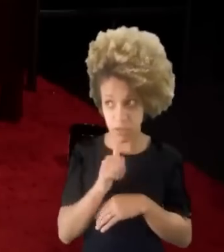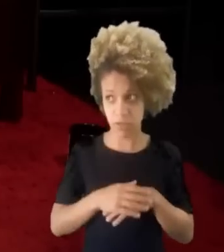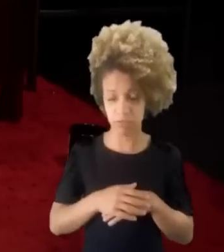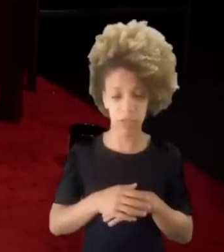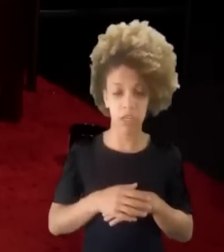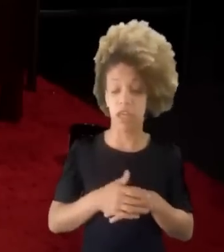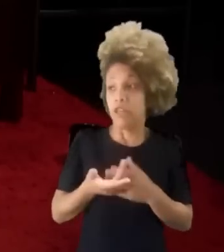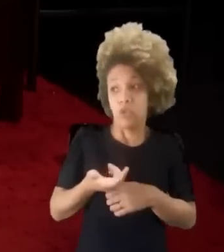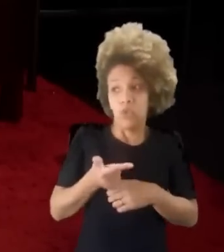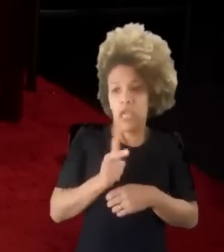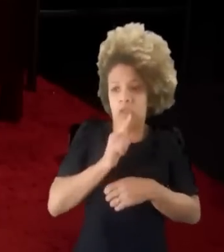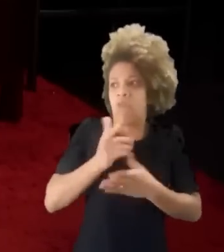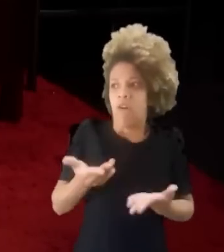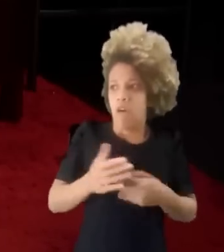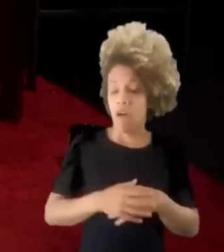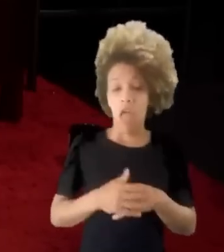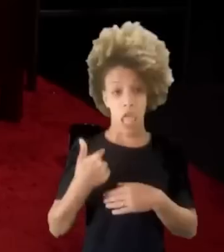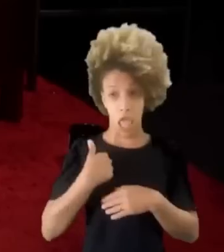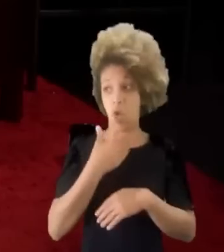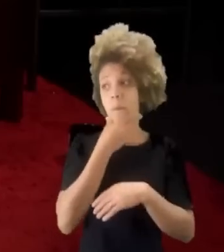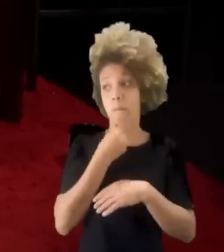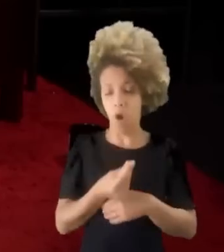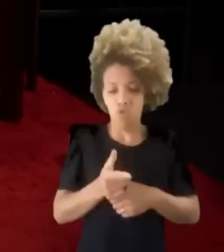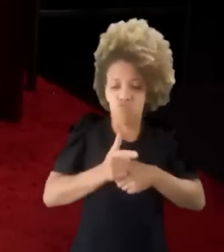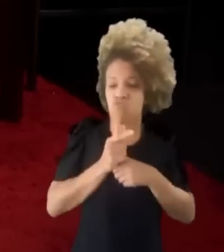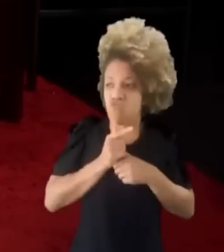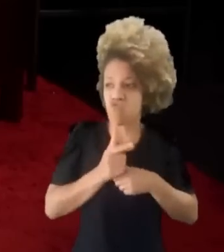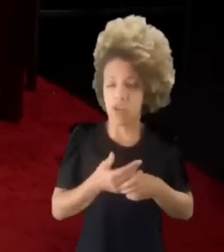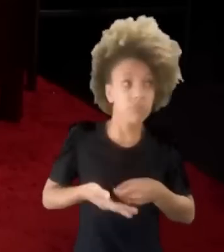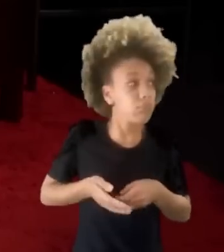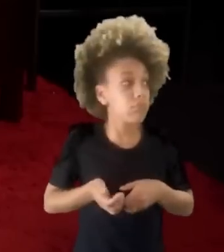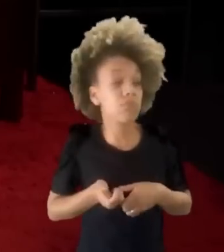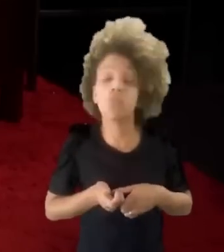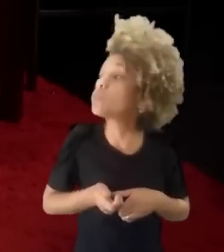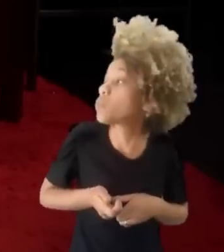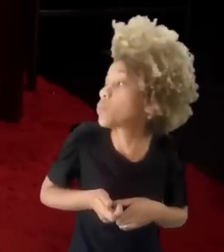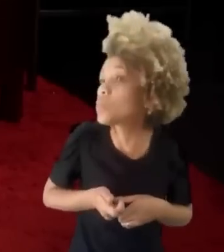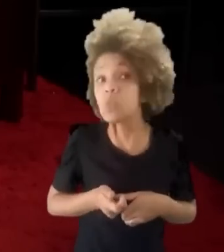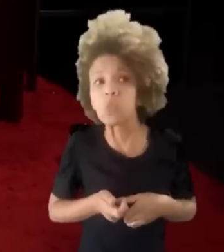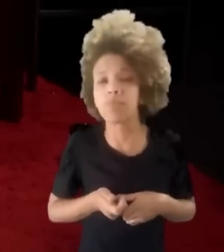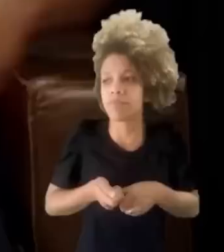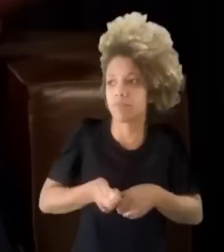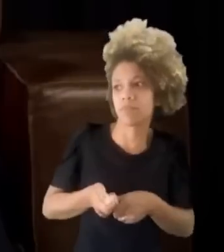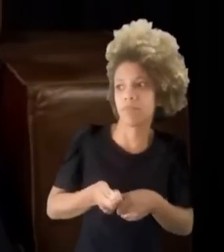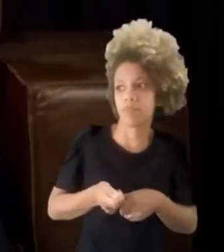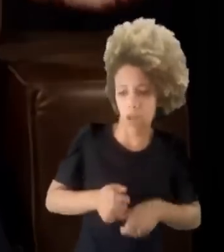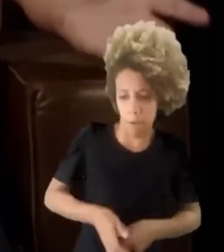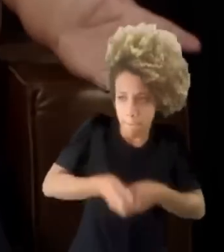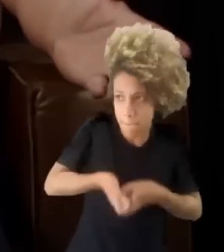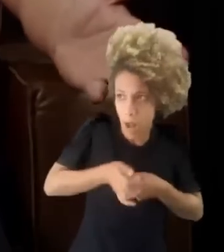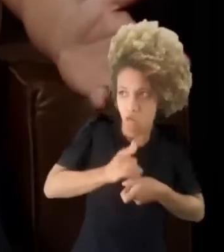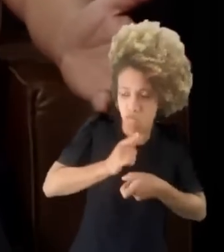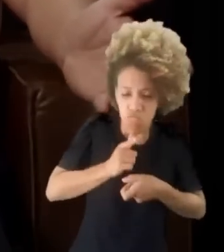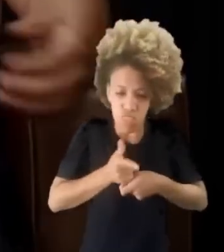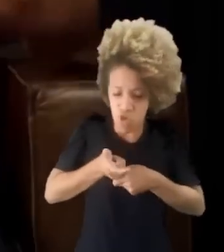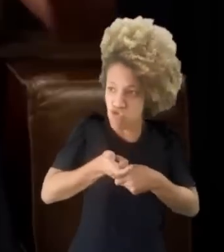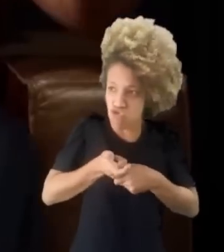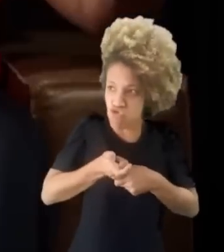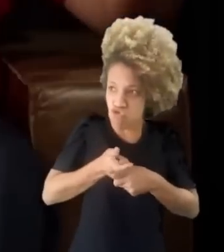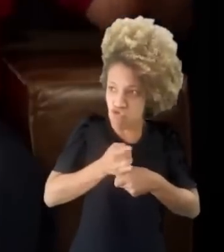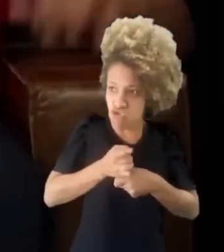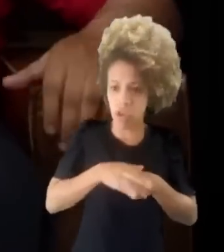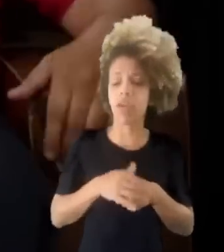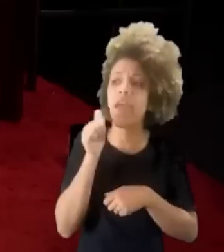eu ainda sou homem pá daquele meu jeitão Maloqueiro eu paro assim no coisa saco meu pinto para fora e mijo no canto ali mano